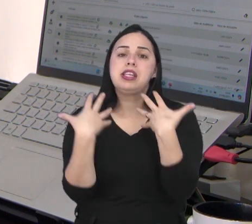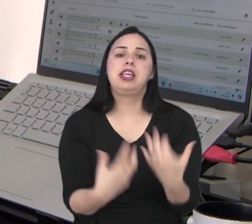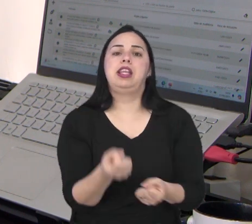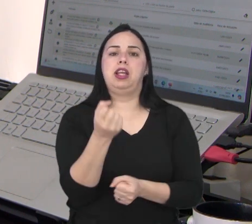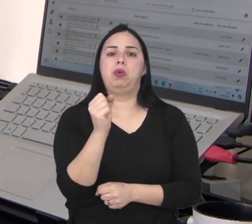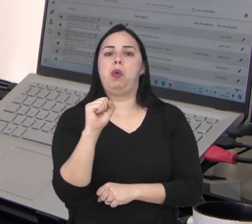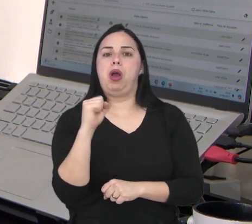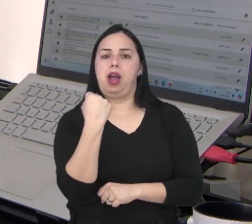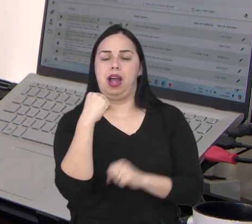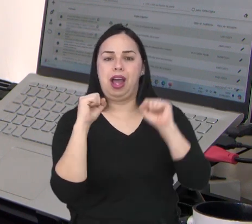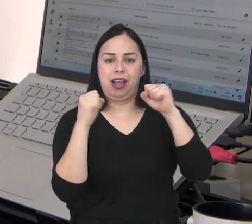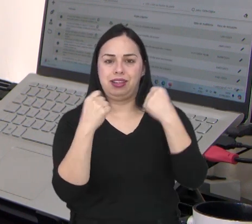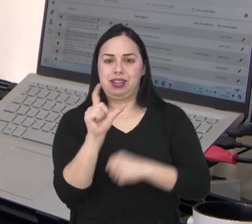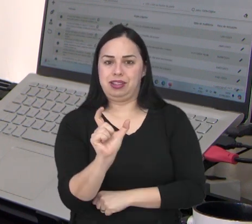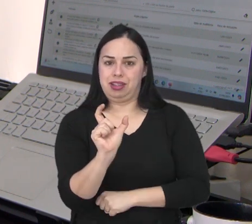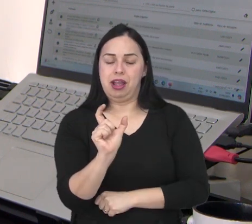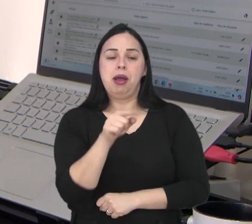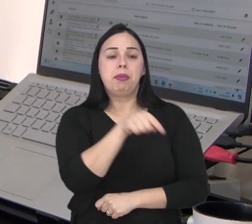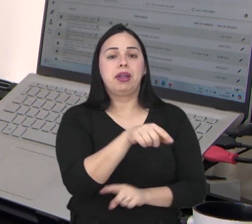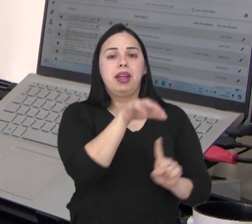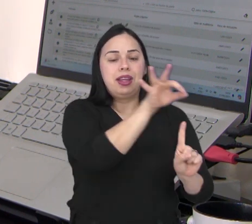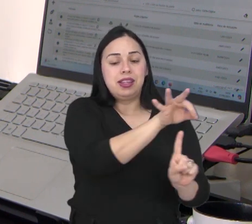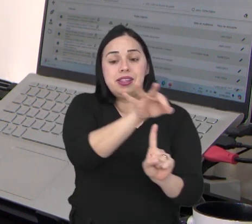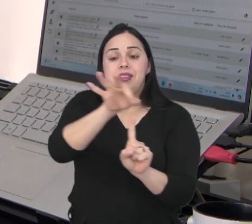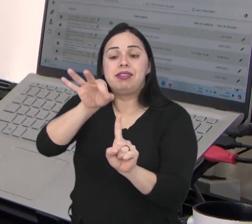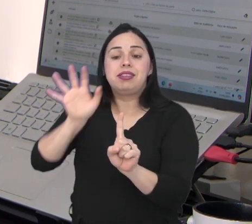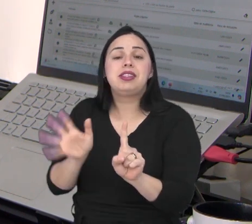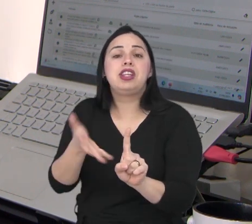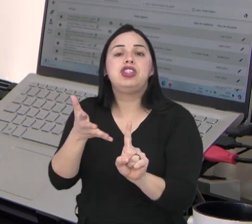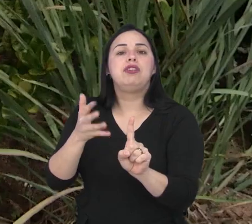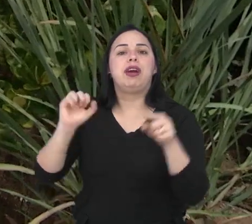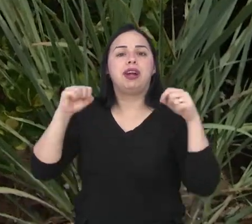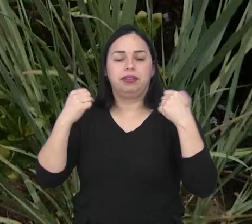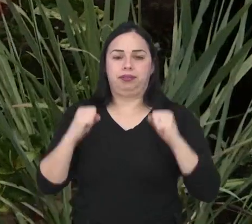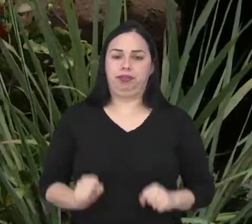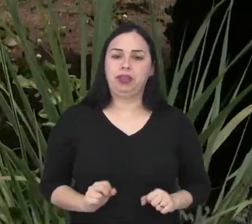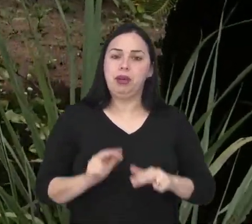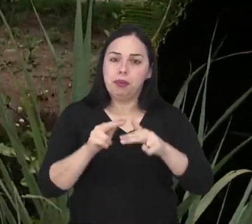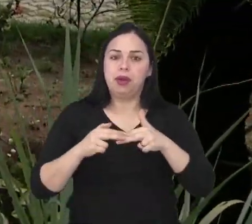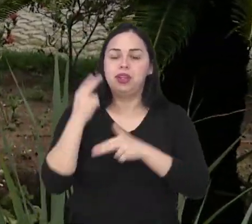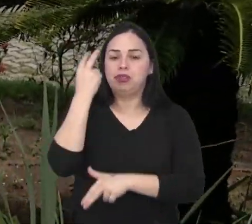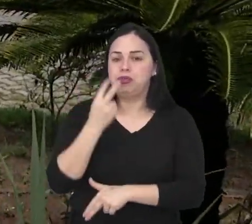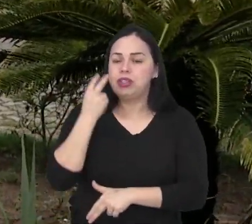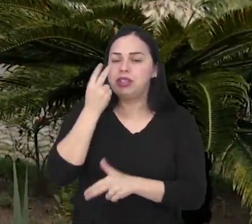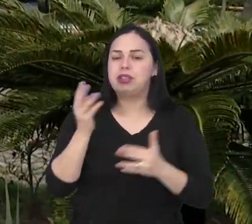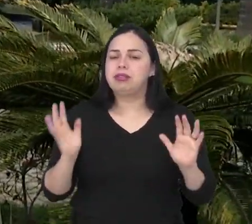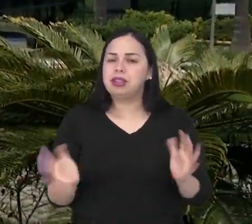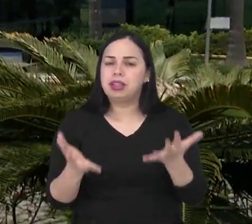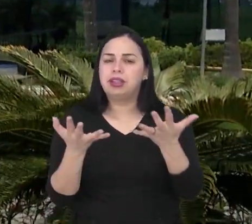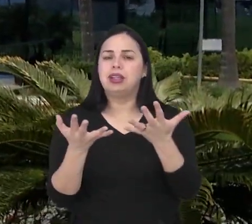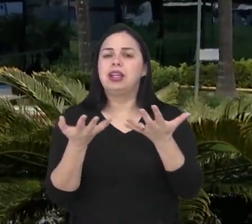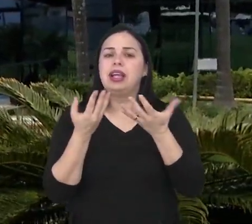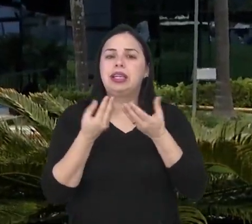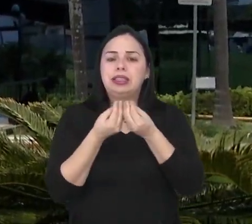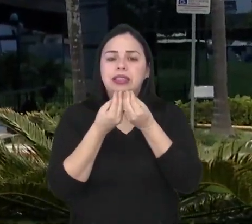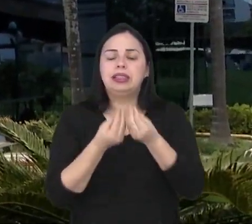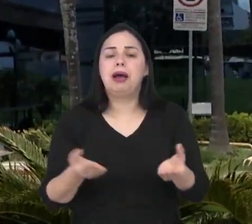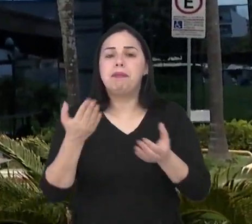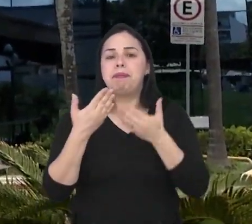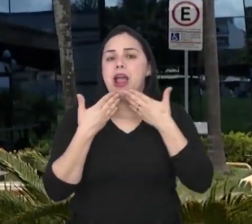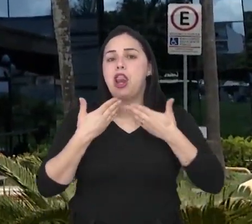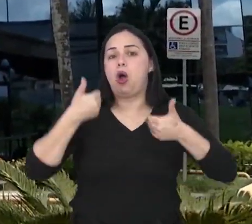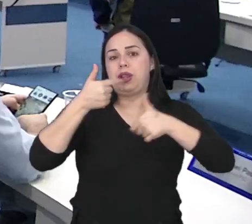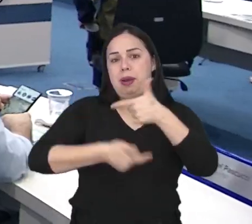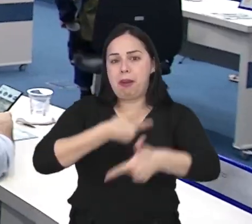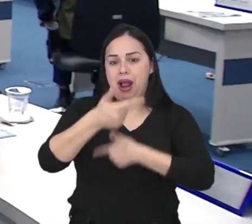né? Porque faz com que o empregado vá até a academia. A Câmara incentiva as ações que tragam melhores condições